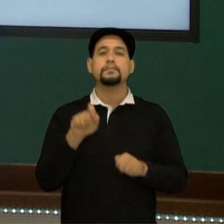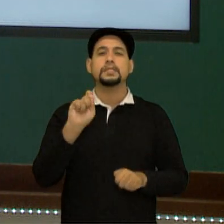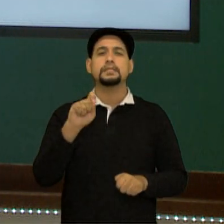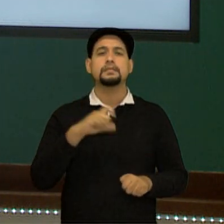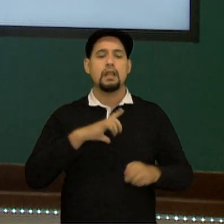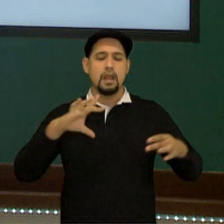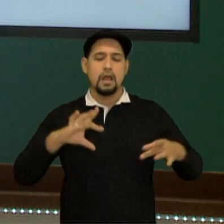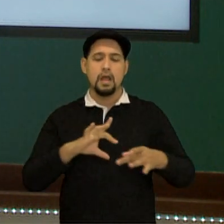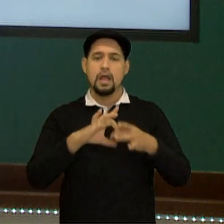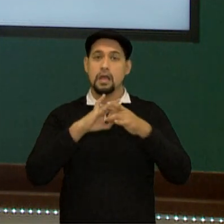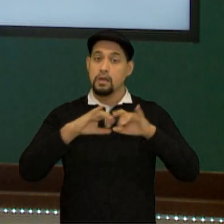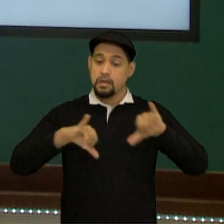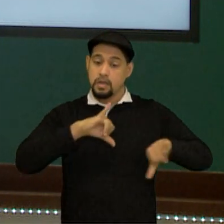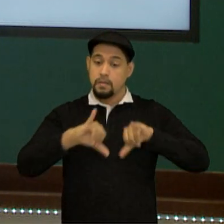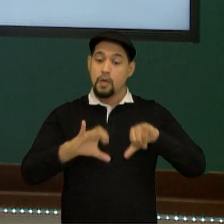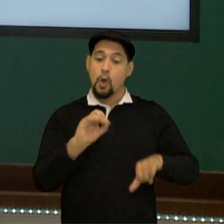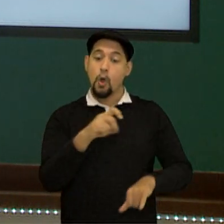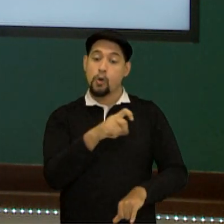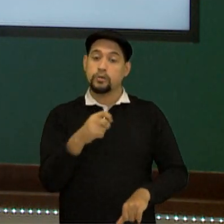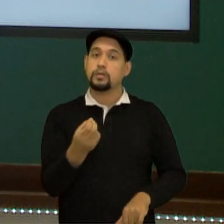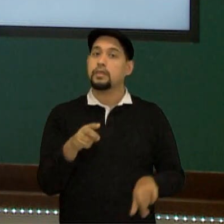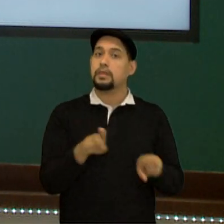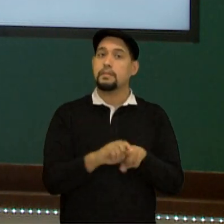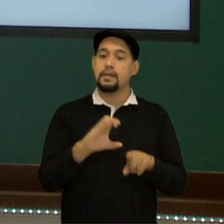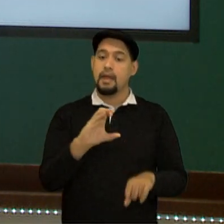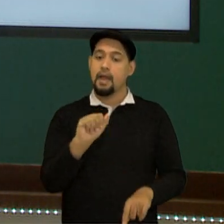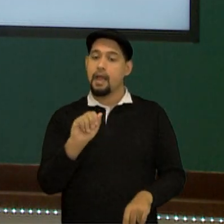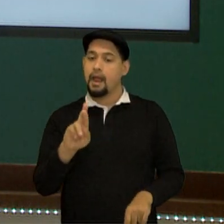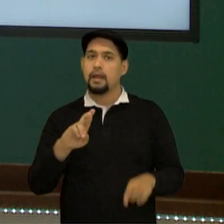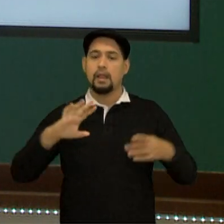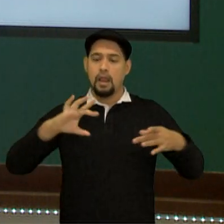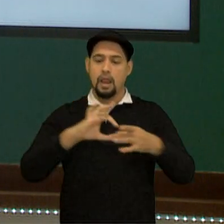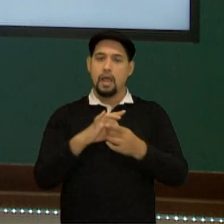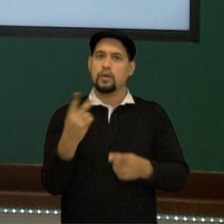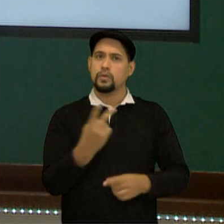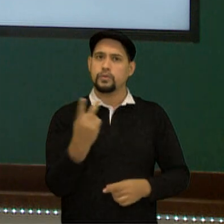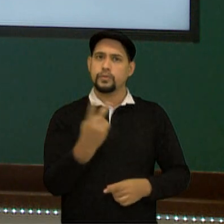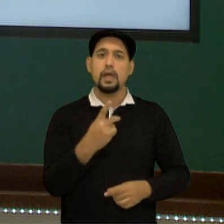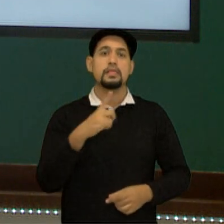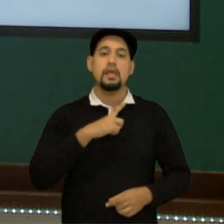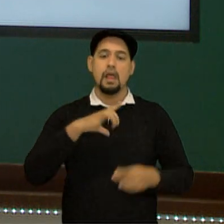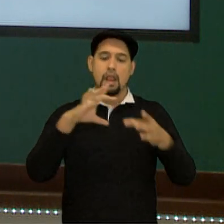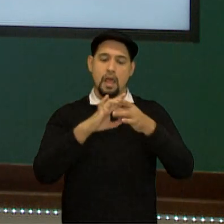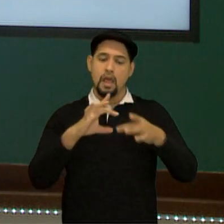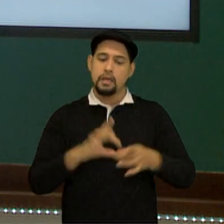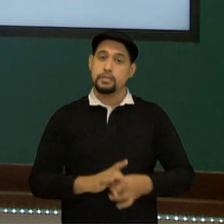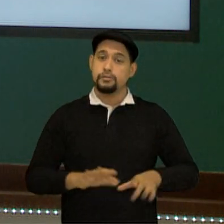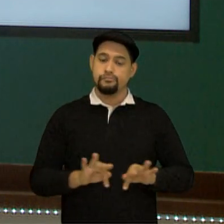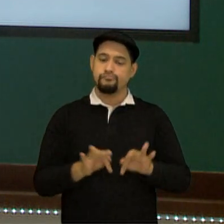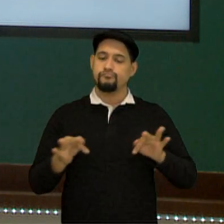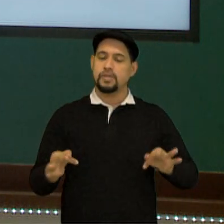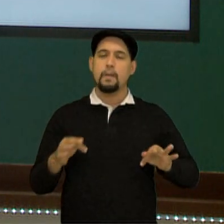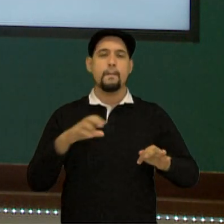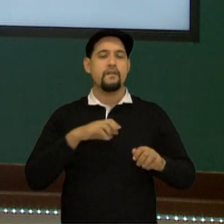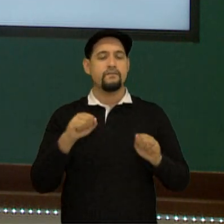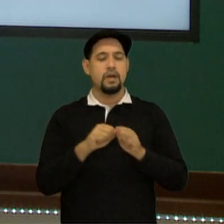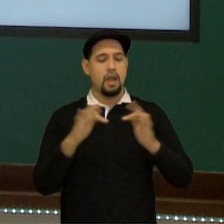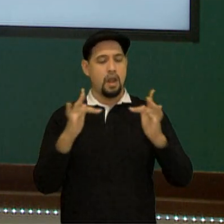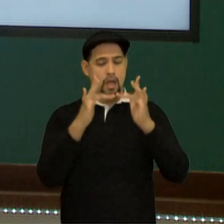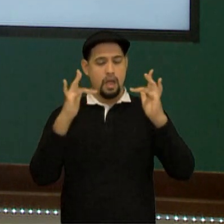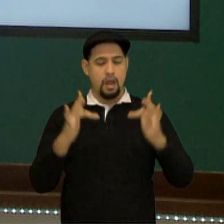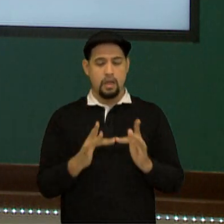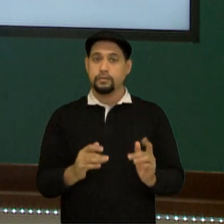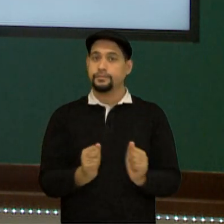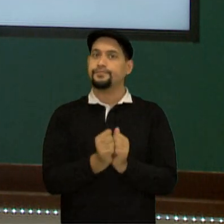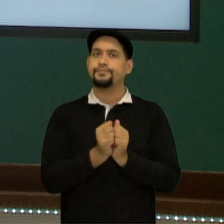ligações químicas tanto do oxigênio como do carbono, ligação dupla. E aqui, ligação simples para satisfazer o nitrogênio e o